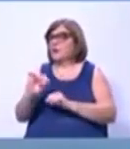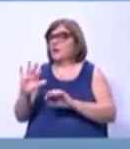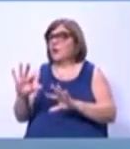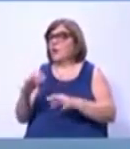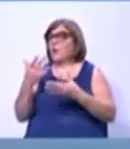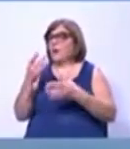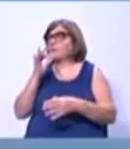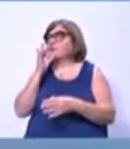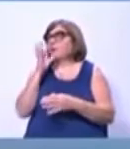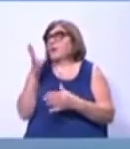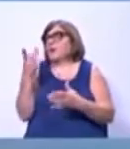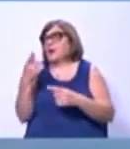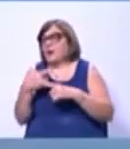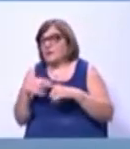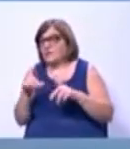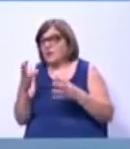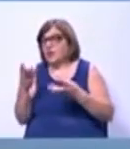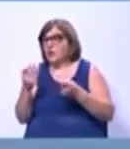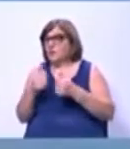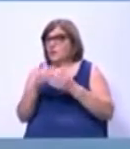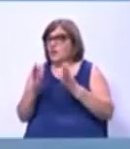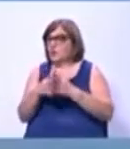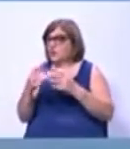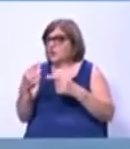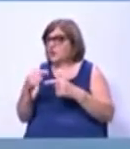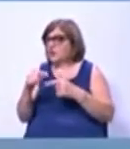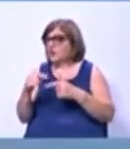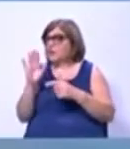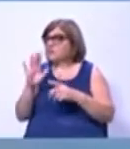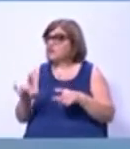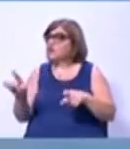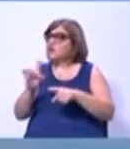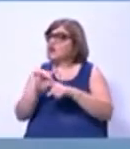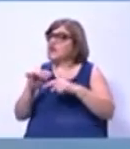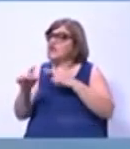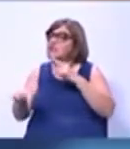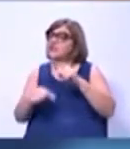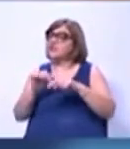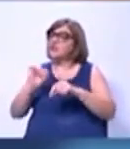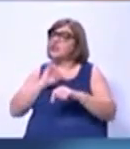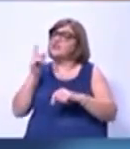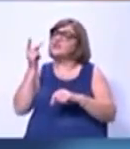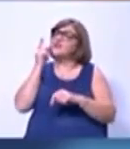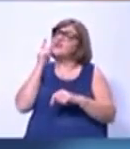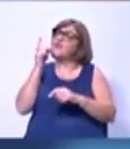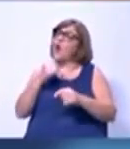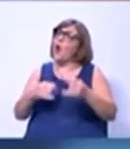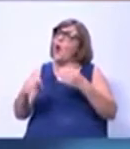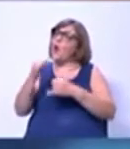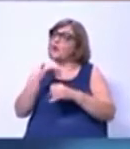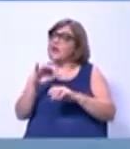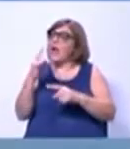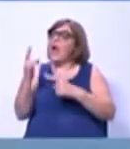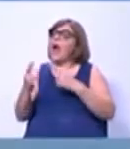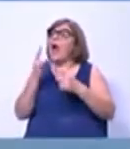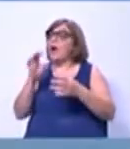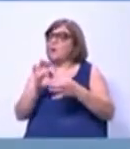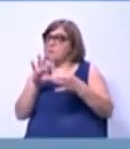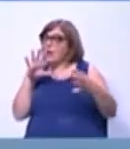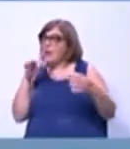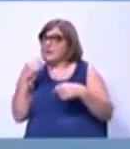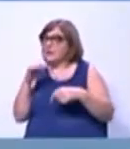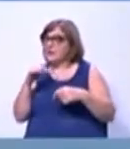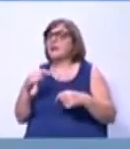quando é pela manhã, não é? Conseguimos resolver as coisas, se calhar, de forma mais... trocar os ciclos da nossa vida todos ao contrário, já pensam nisso? Algumas coisas estão desajustadas. Não